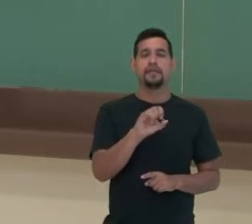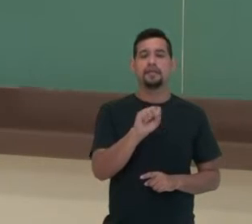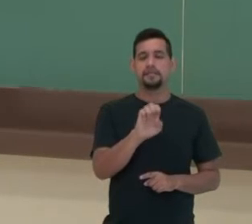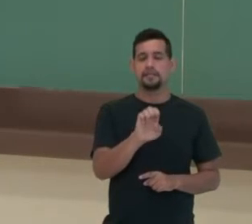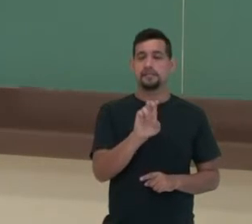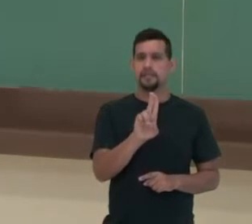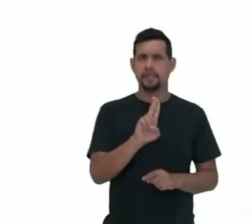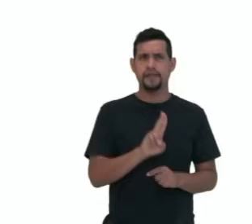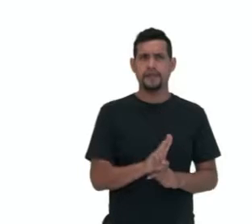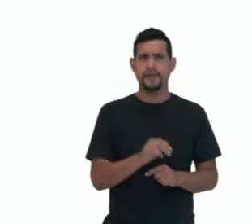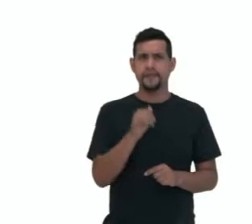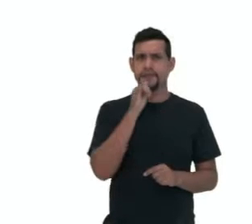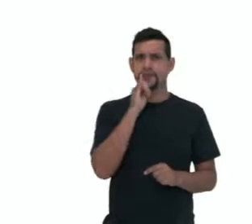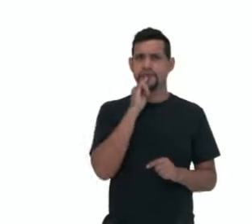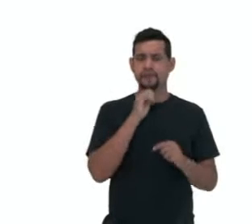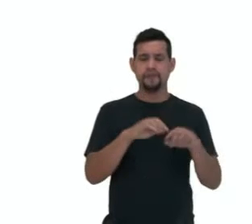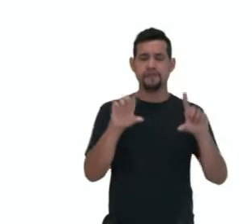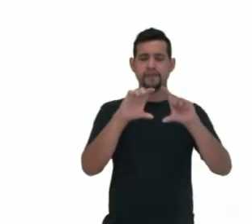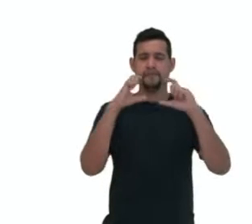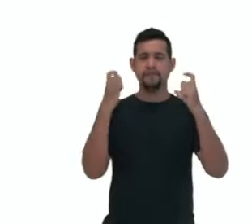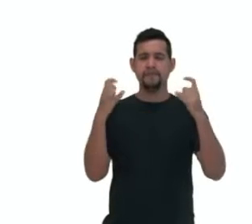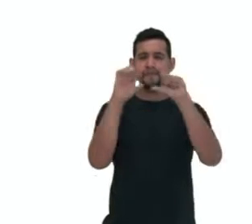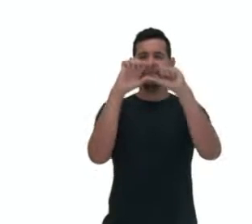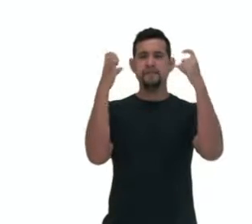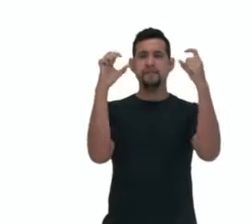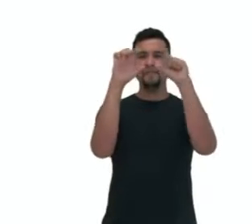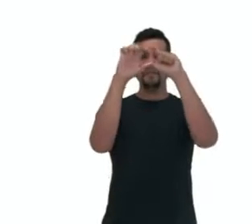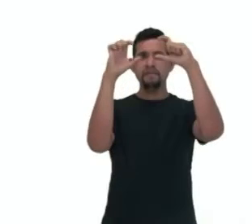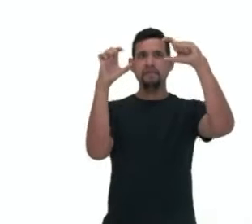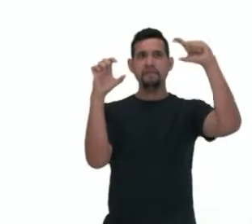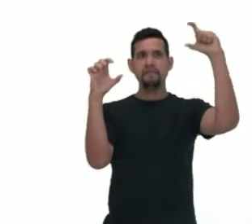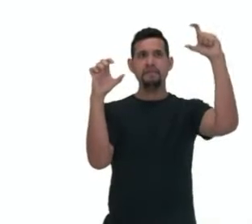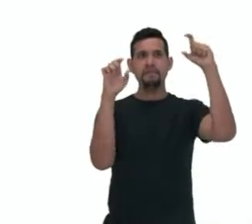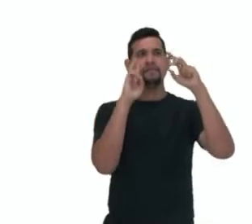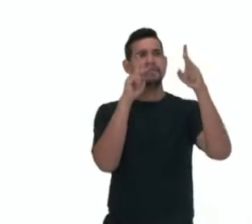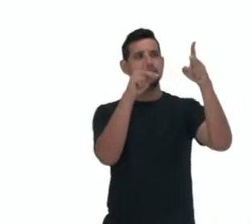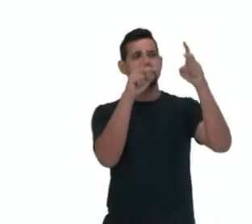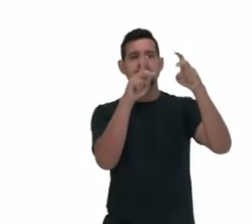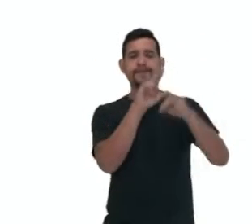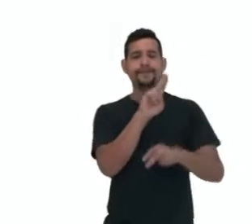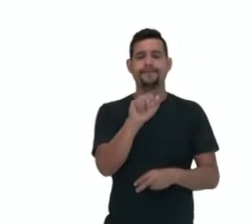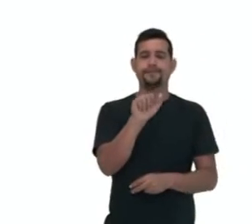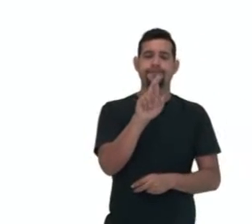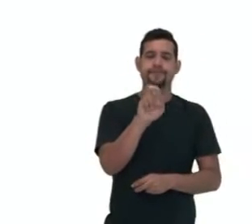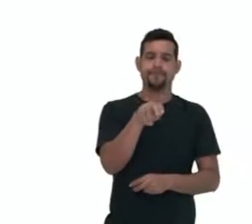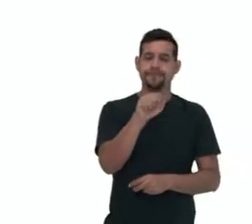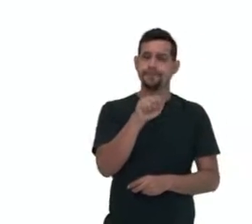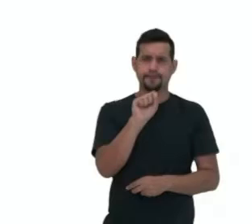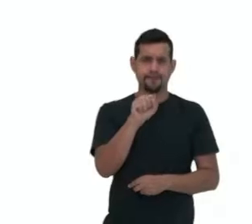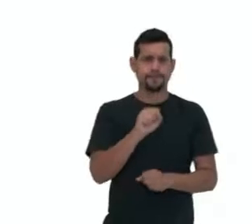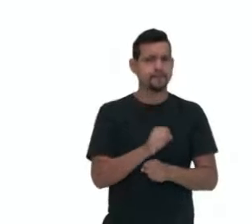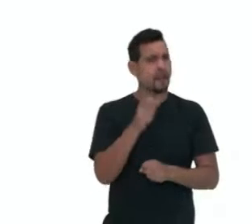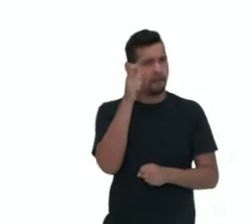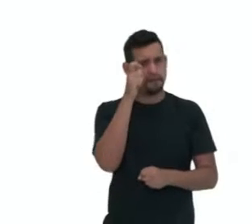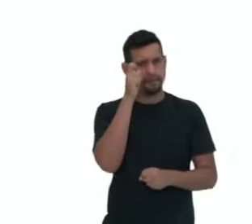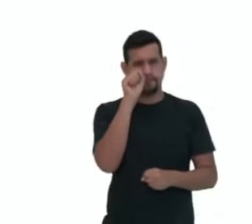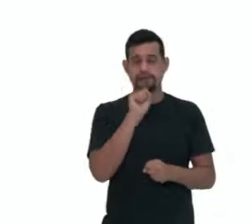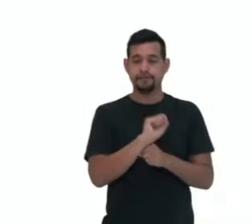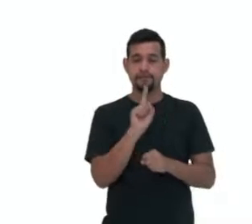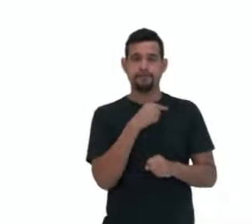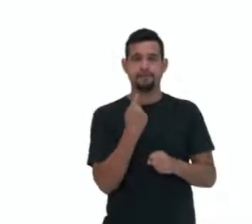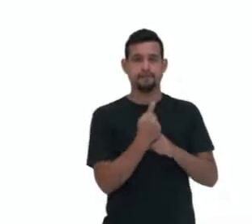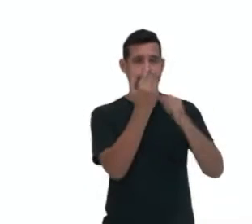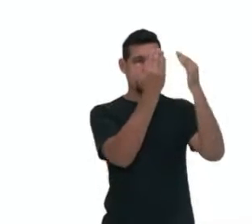construção em 3 anéis, destaque para os arcos de origem etrusca, arena. Muito interessante nós